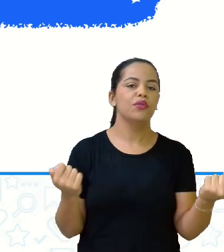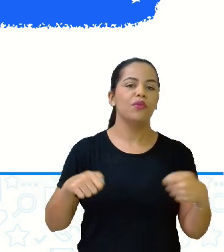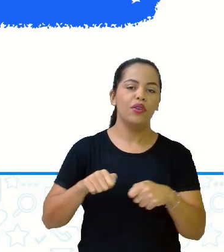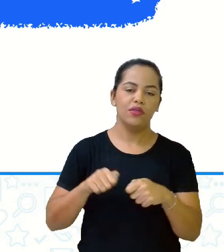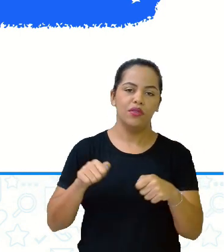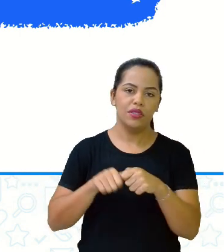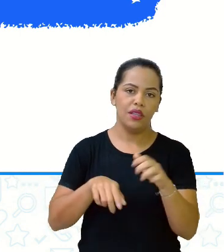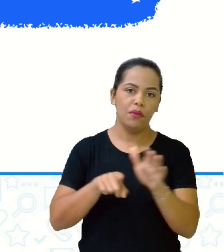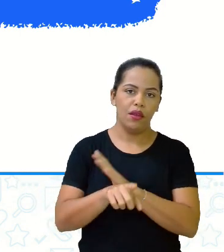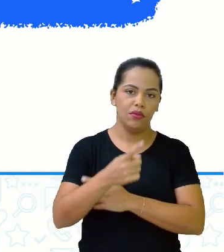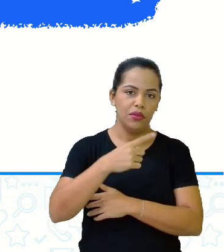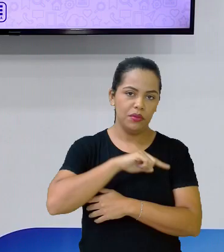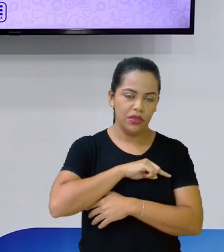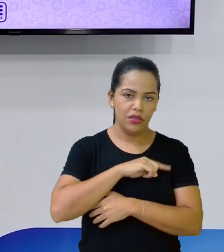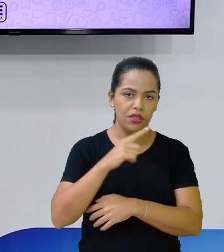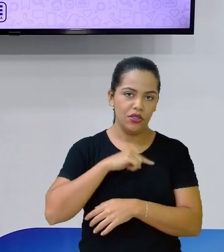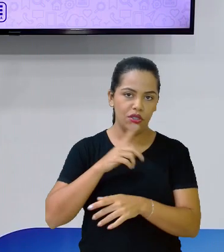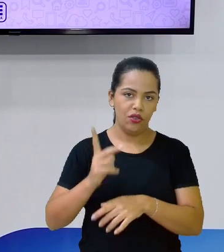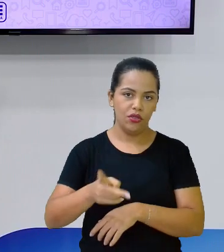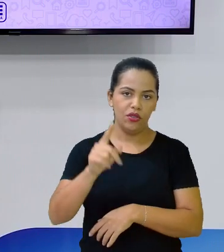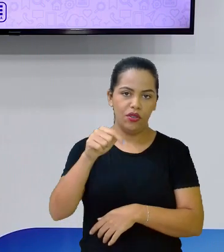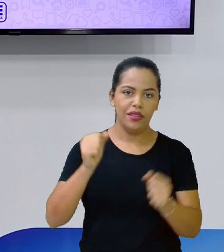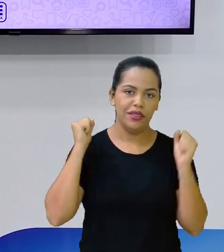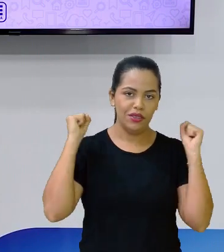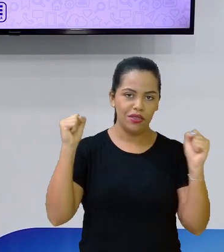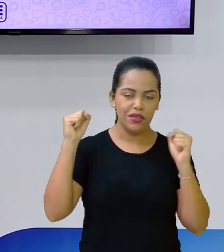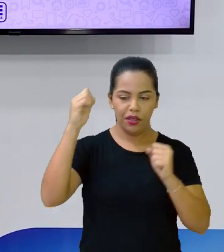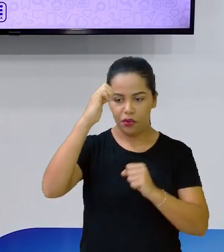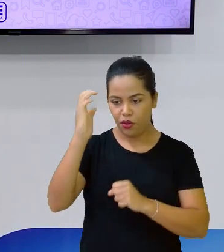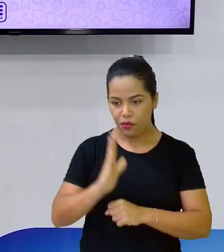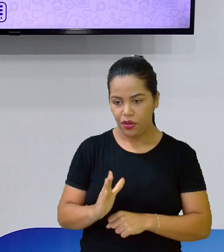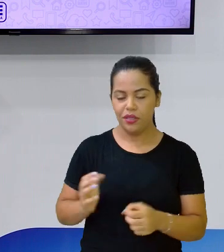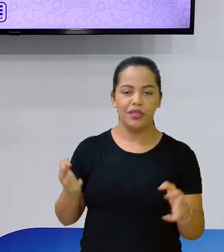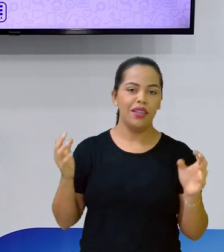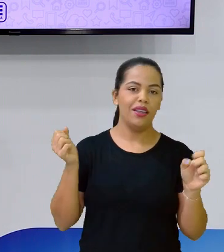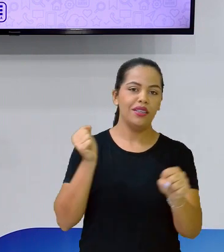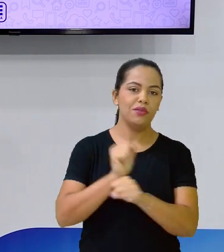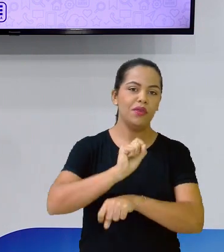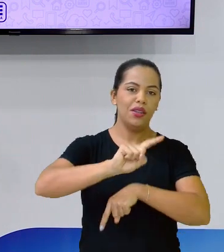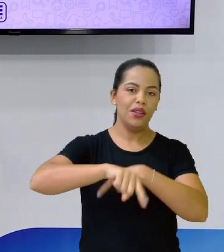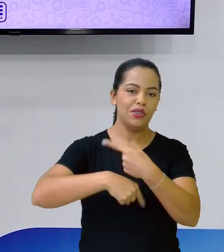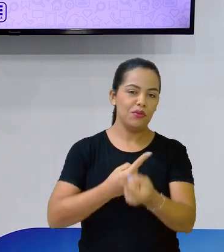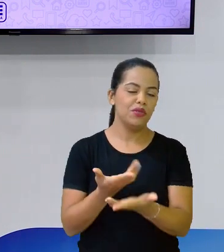pra gente e a gente vai estar por aqui, ó, torcendo pelo Brasil e esperando pelas